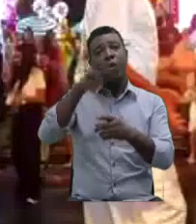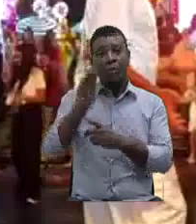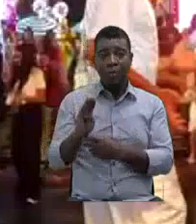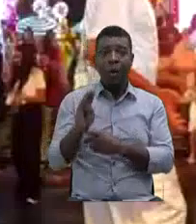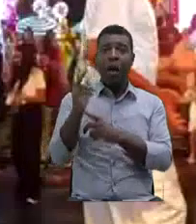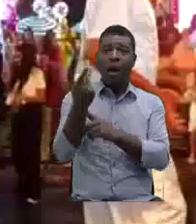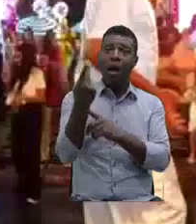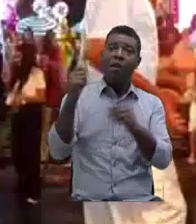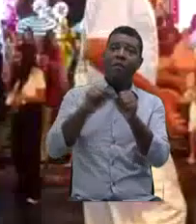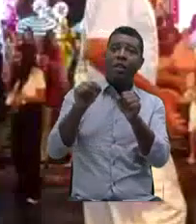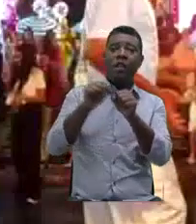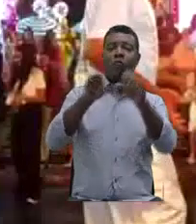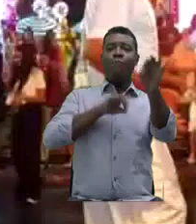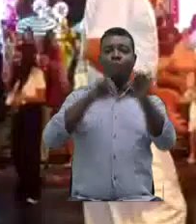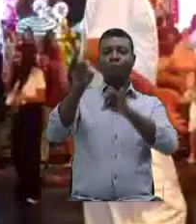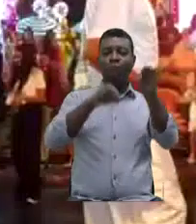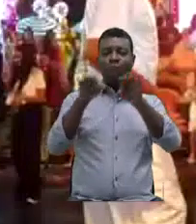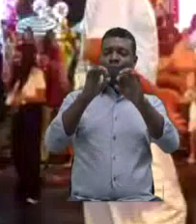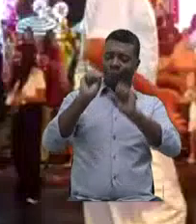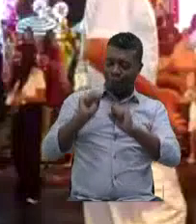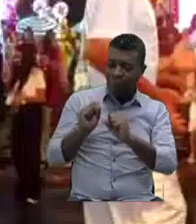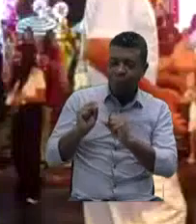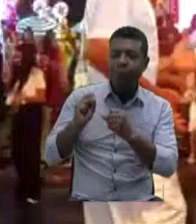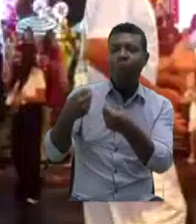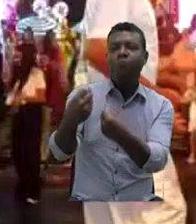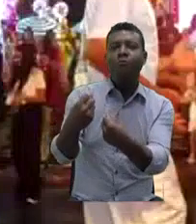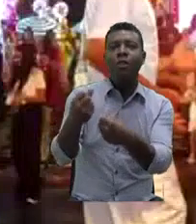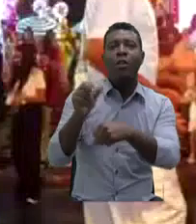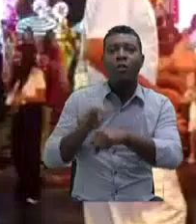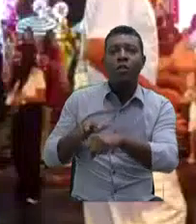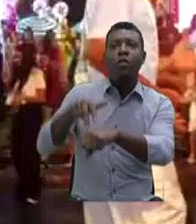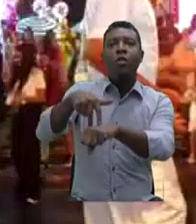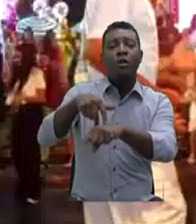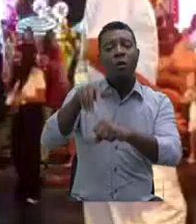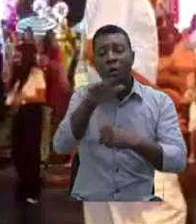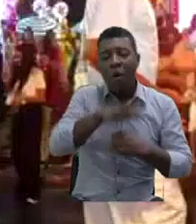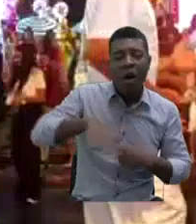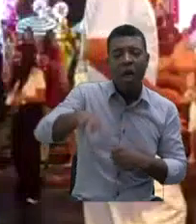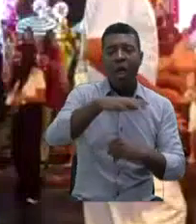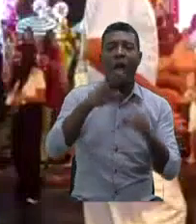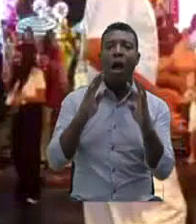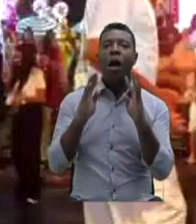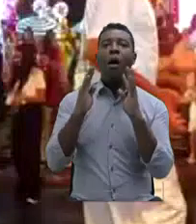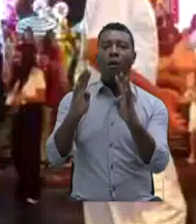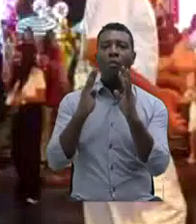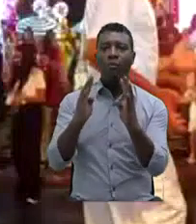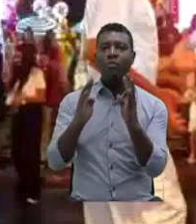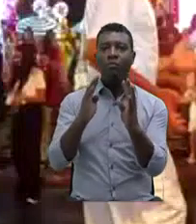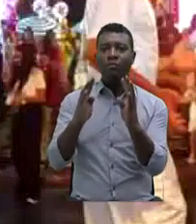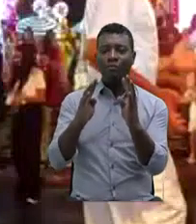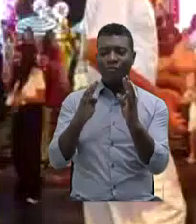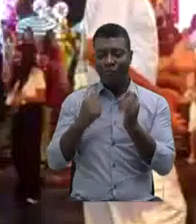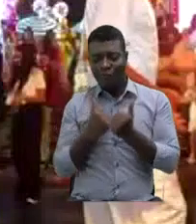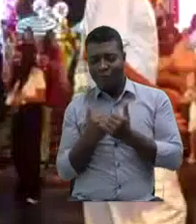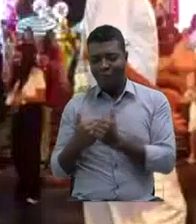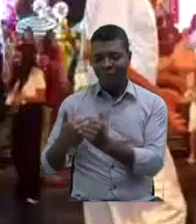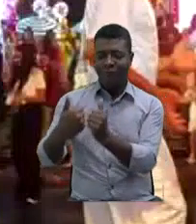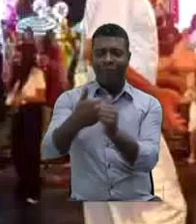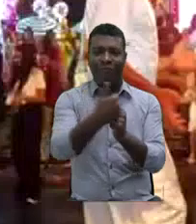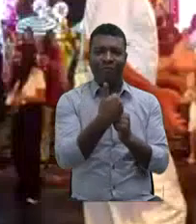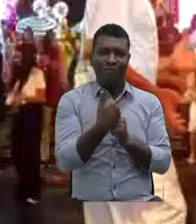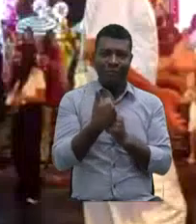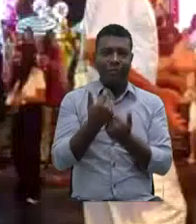uma sistemática de fortalecimento do Circuito Liberdade. Né? Nós somos 39 equipamentos,